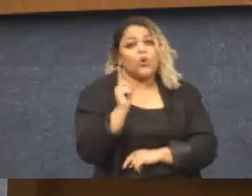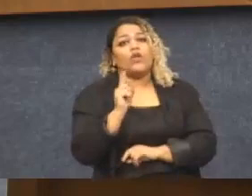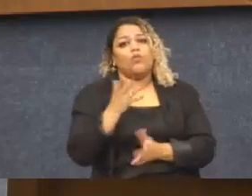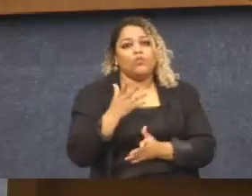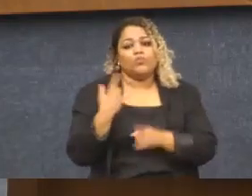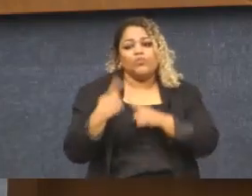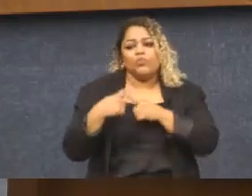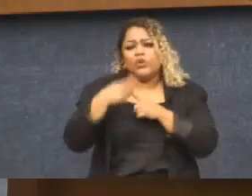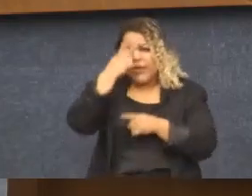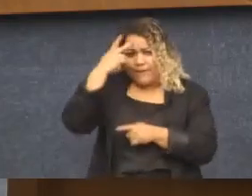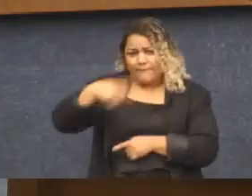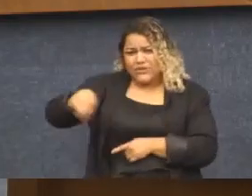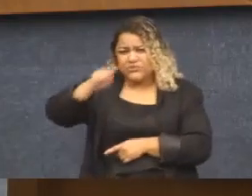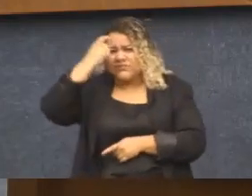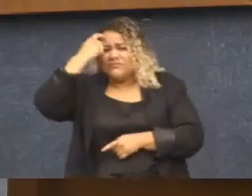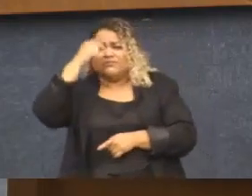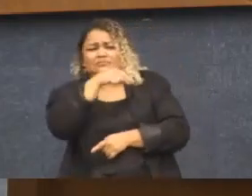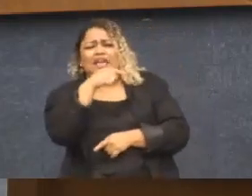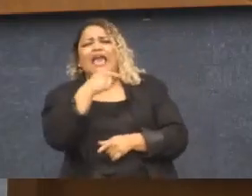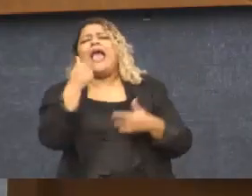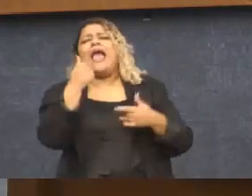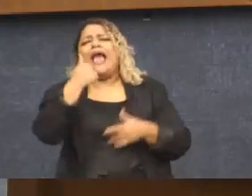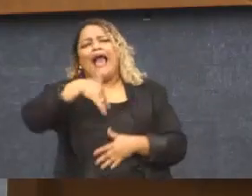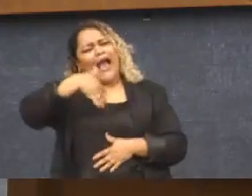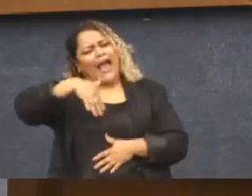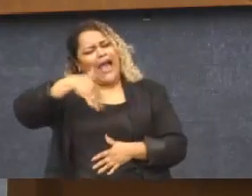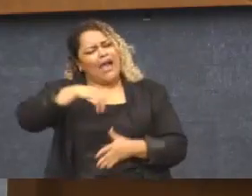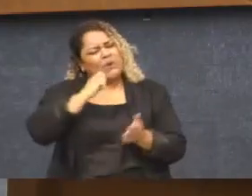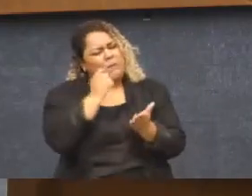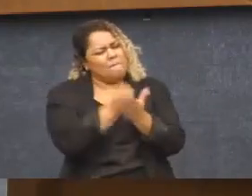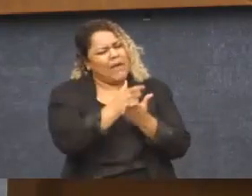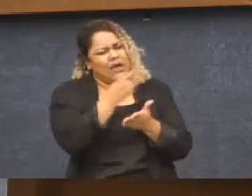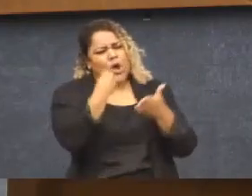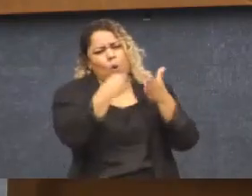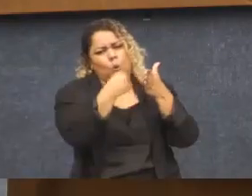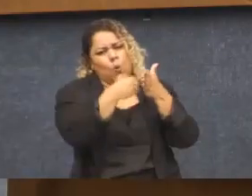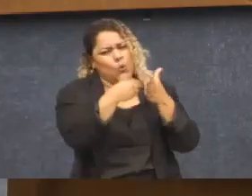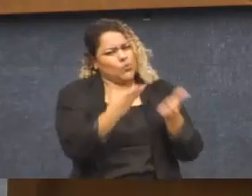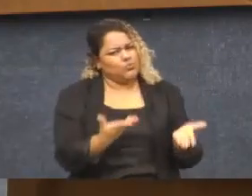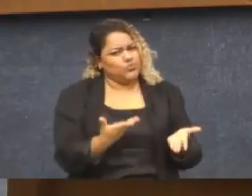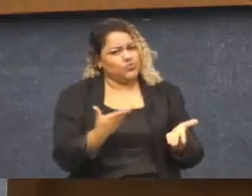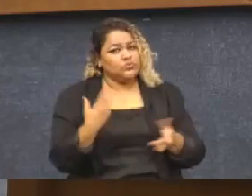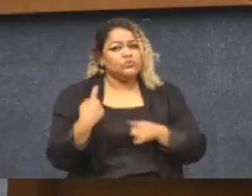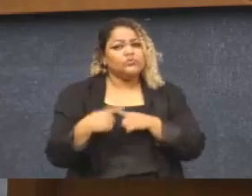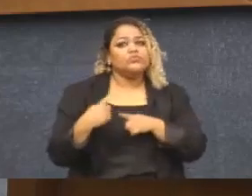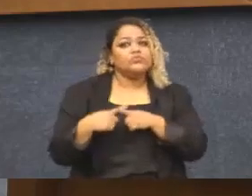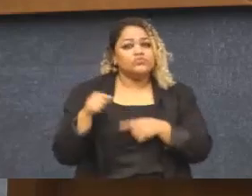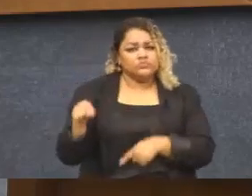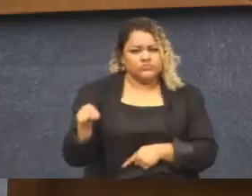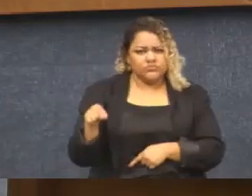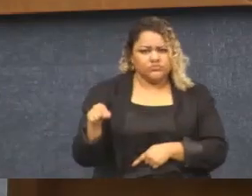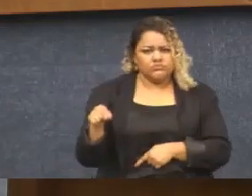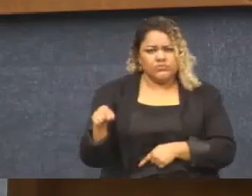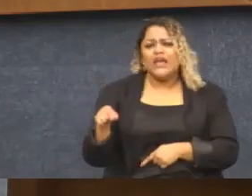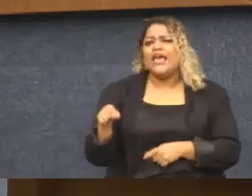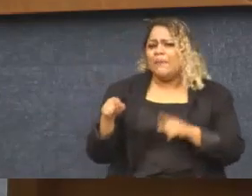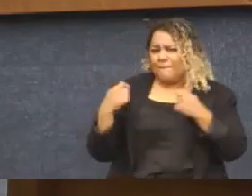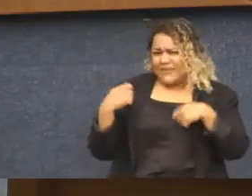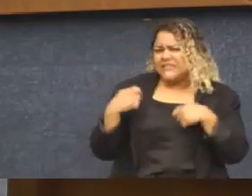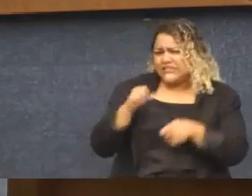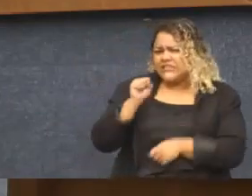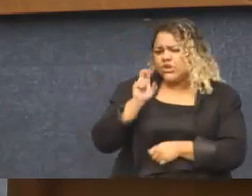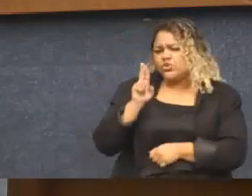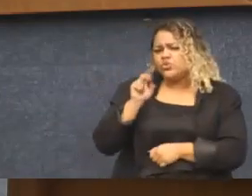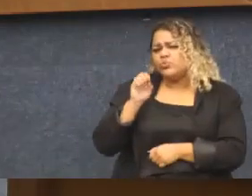de uma mobilidade que custa caro, e ela só está ao preço que está hoje porque há subsídio. Será que precisamos, de fato, de ter